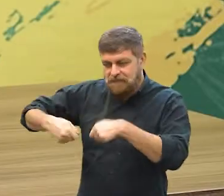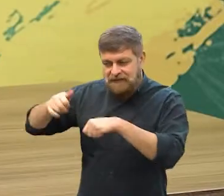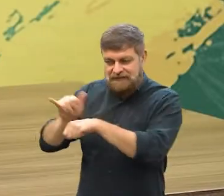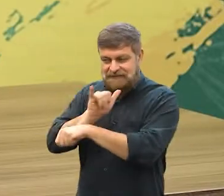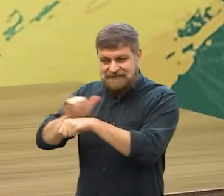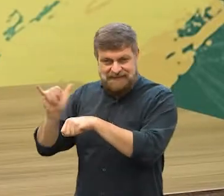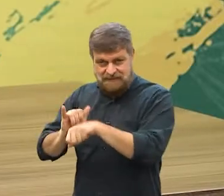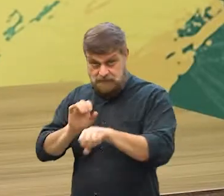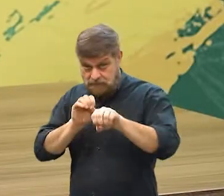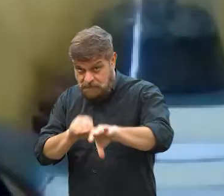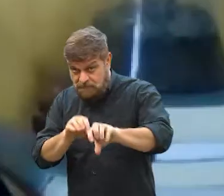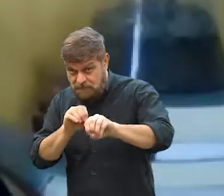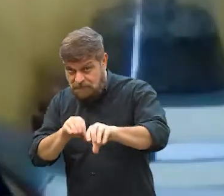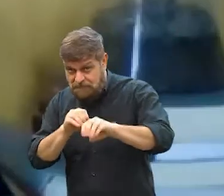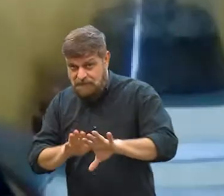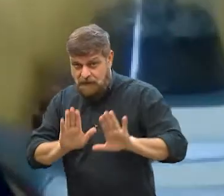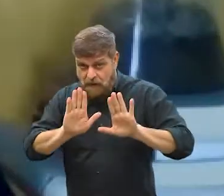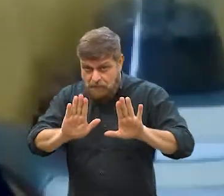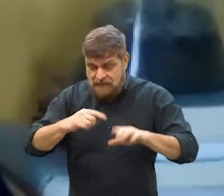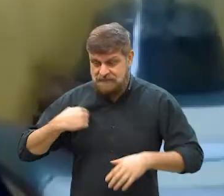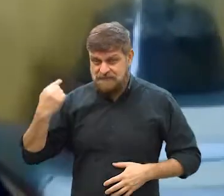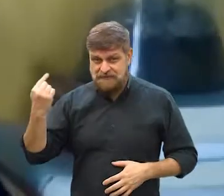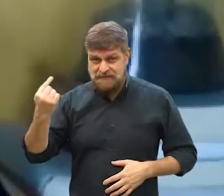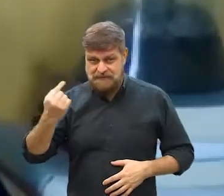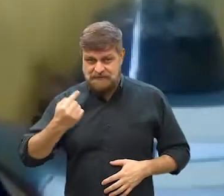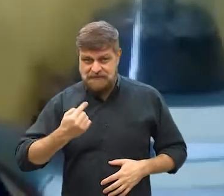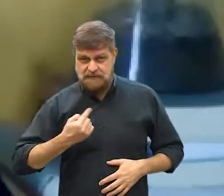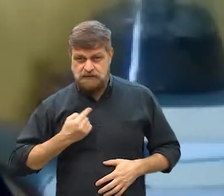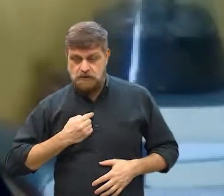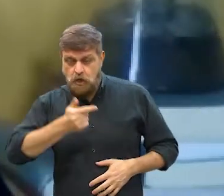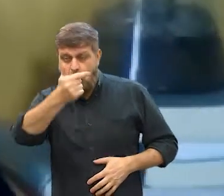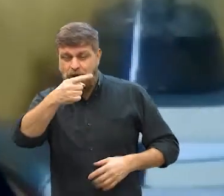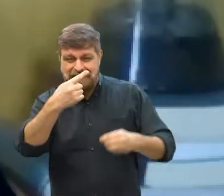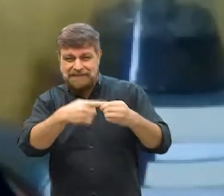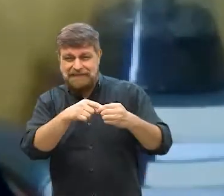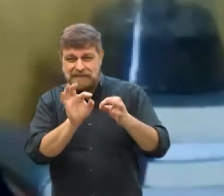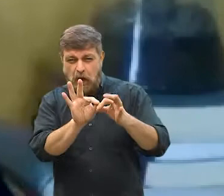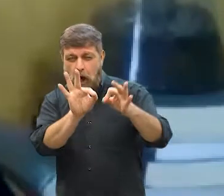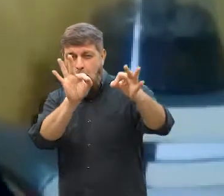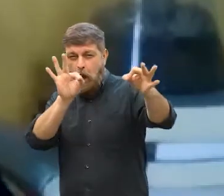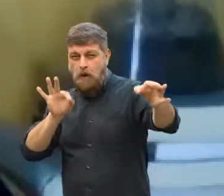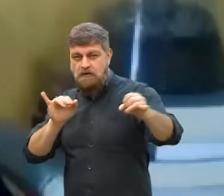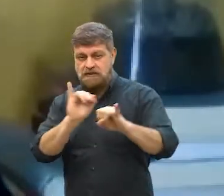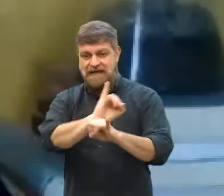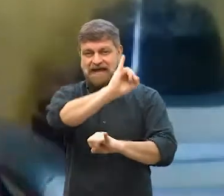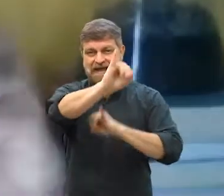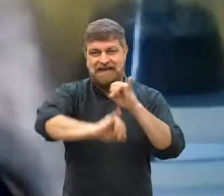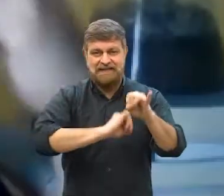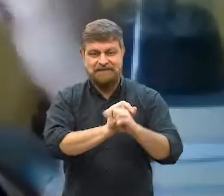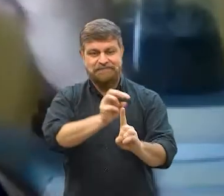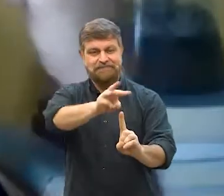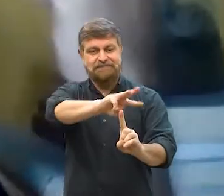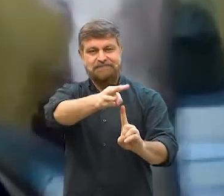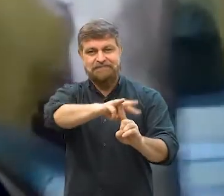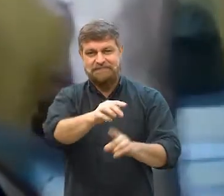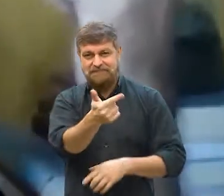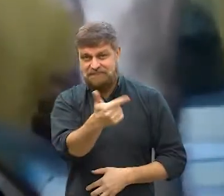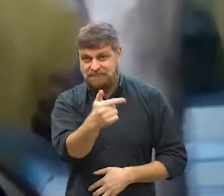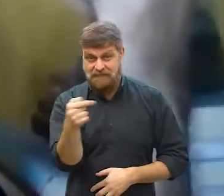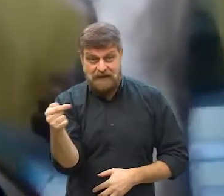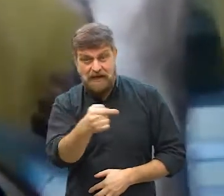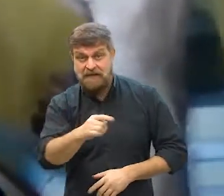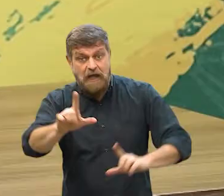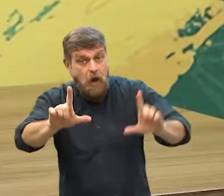instrumento de educação agora essa gente desloca desses centros lugares que a Internet não chegou agora se a televisão